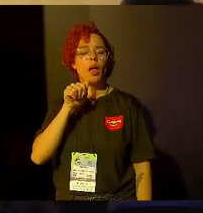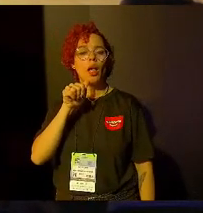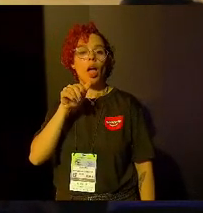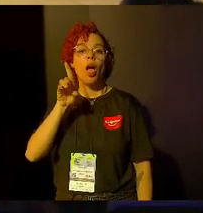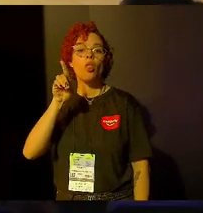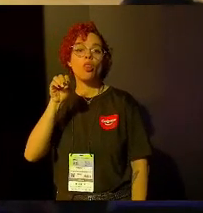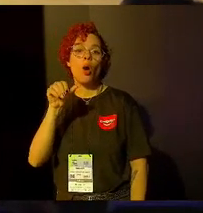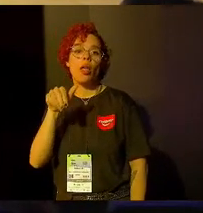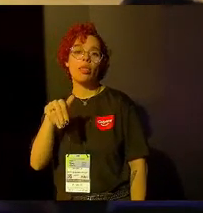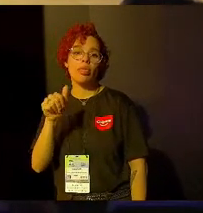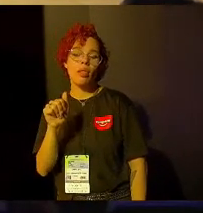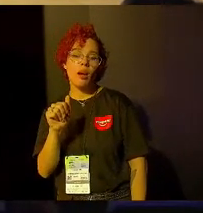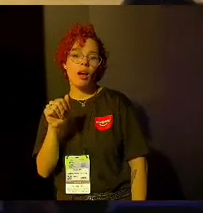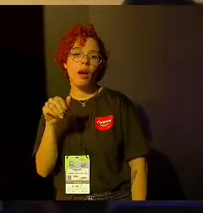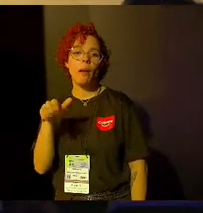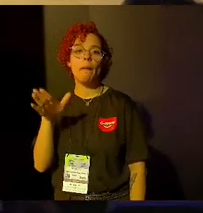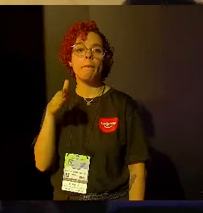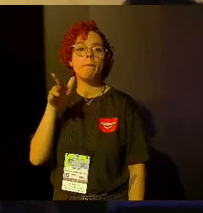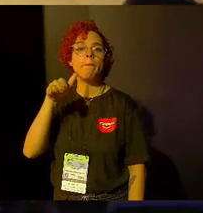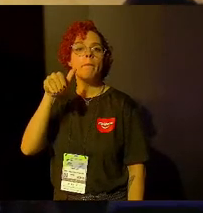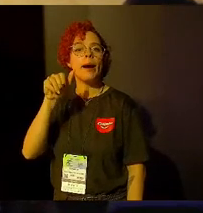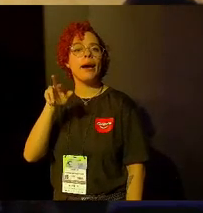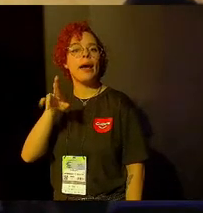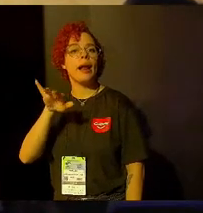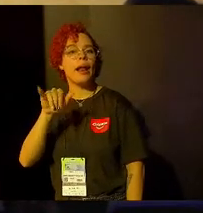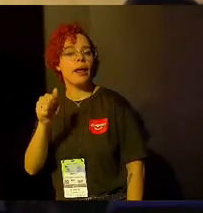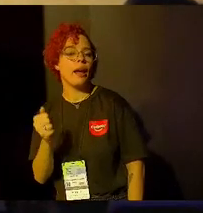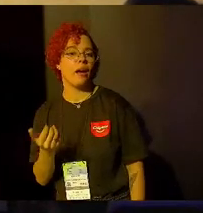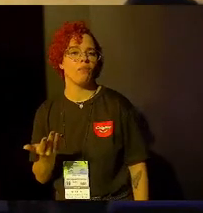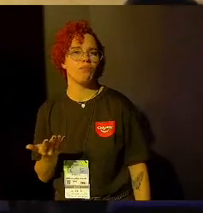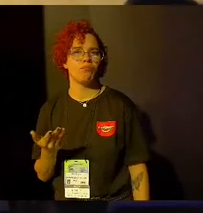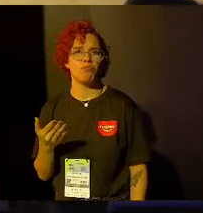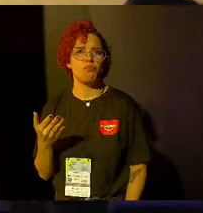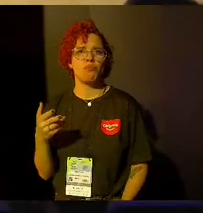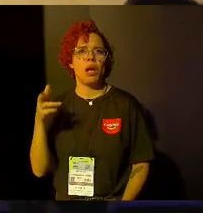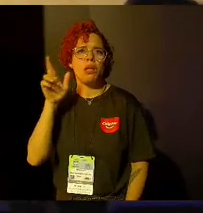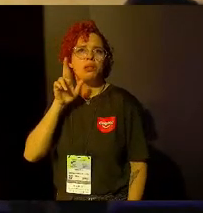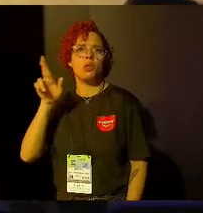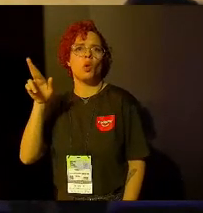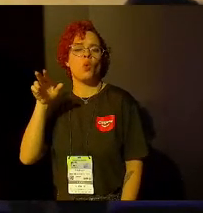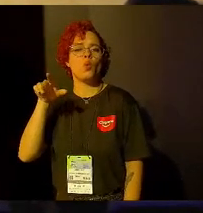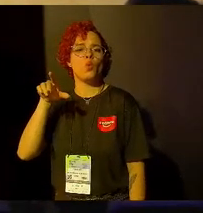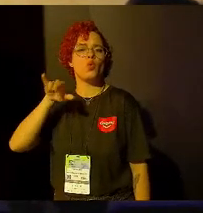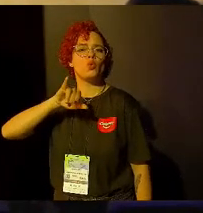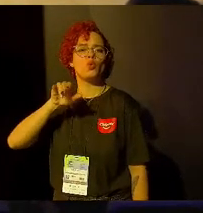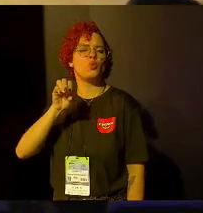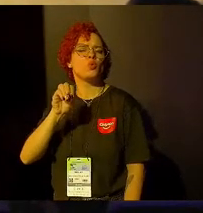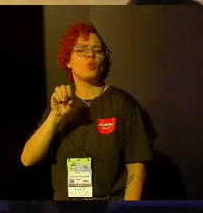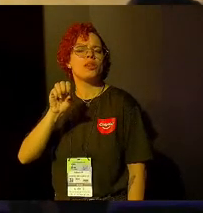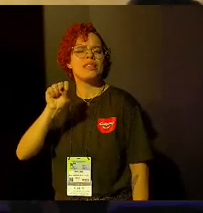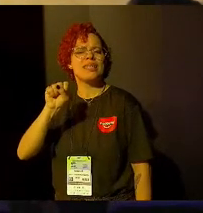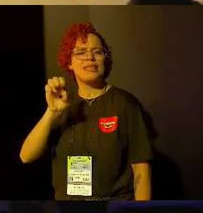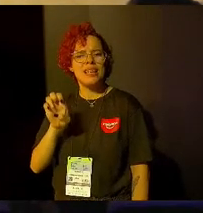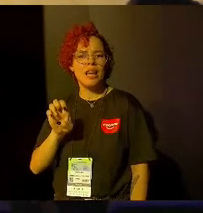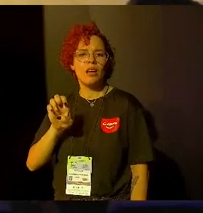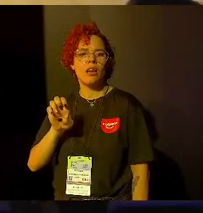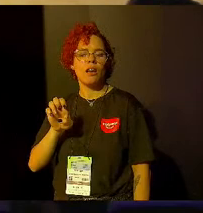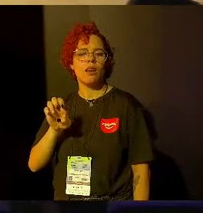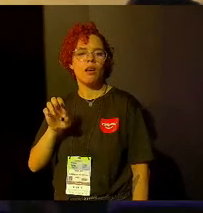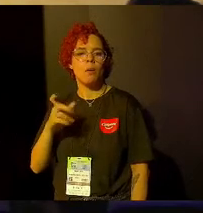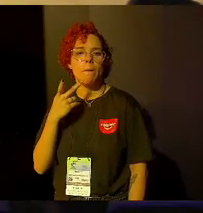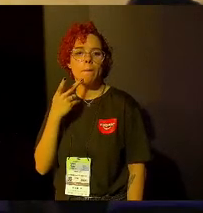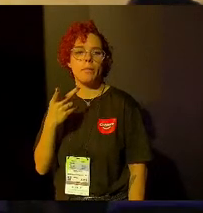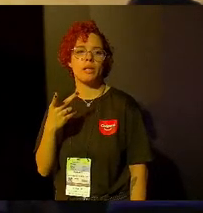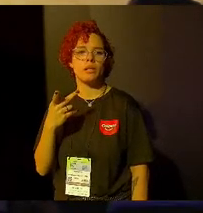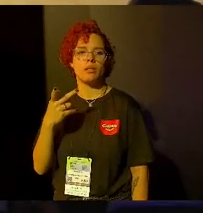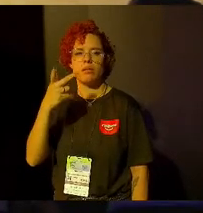Maria tinha sido seu José historicamente a gente diz que pretos não devem receber